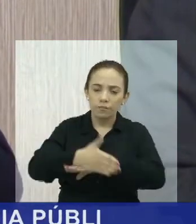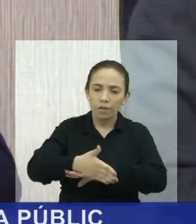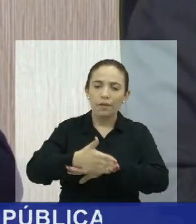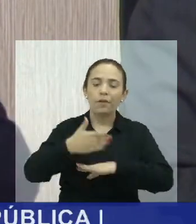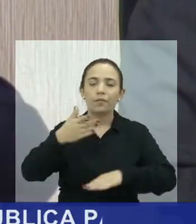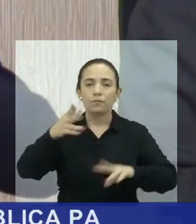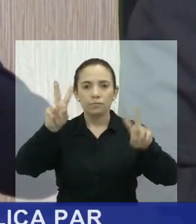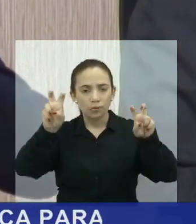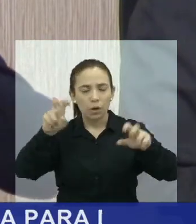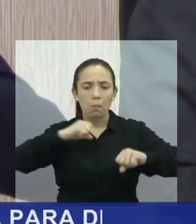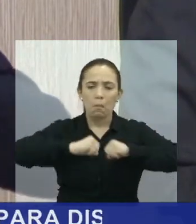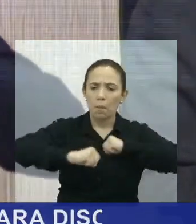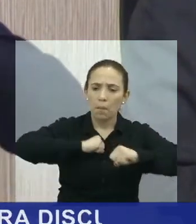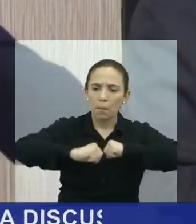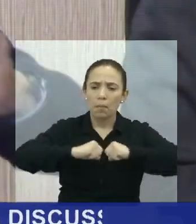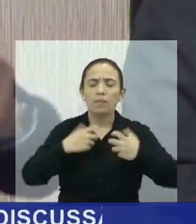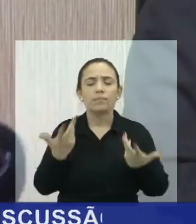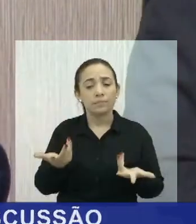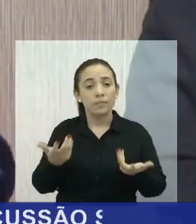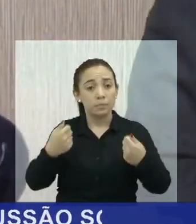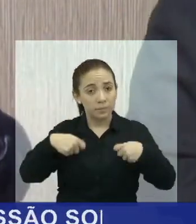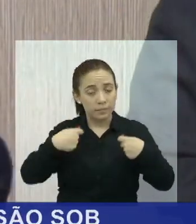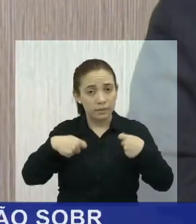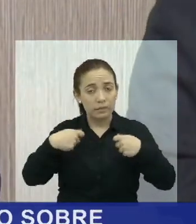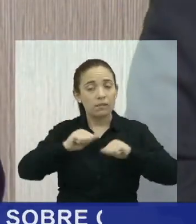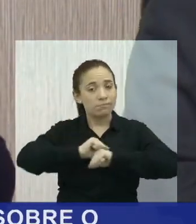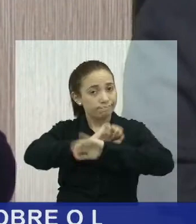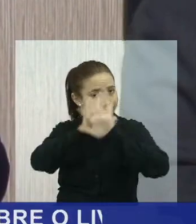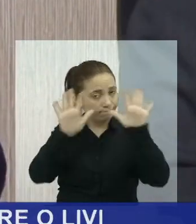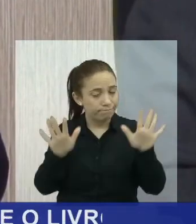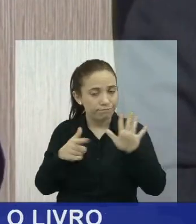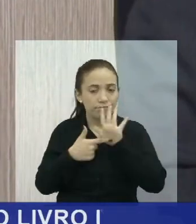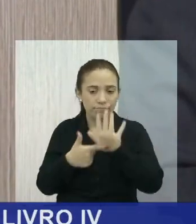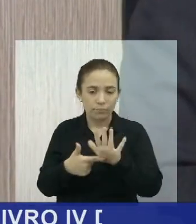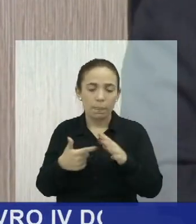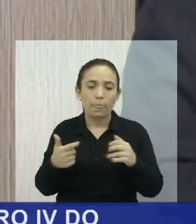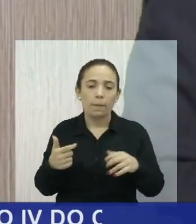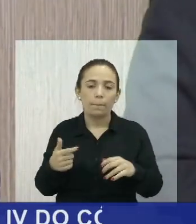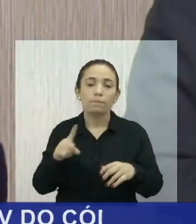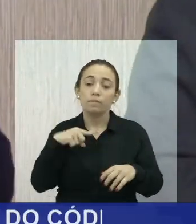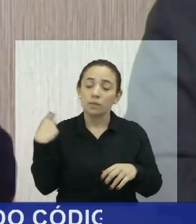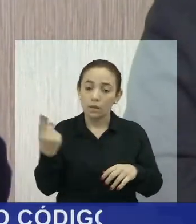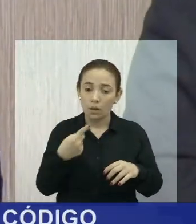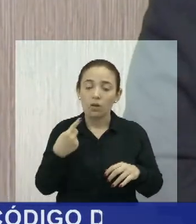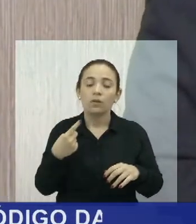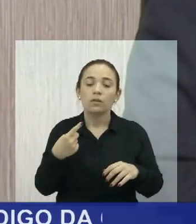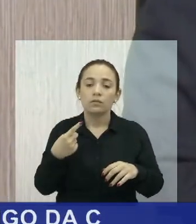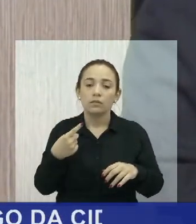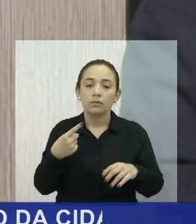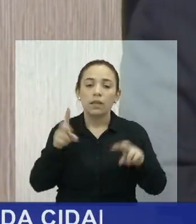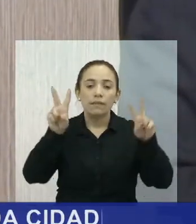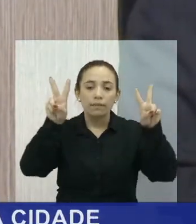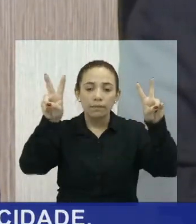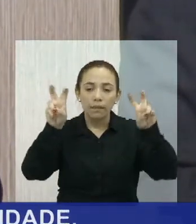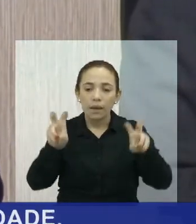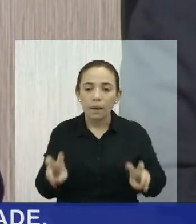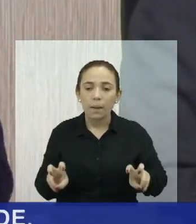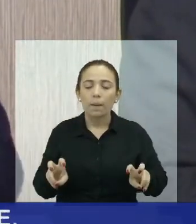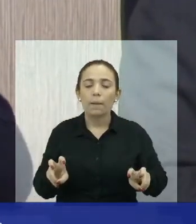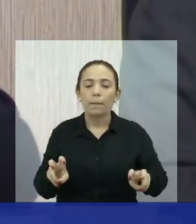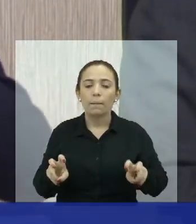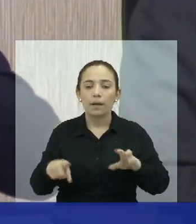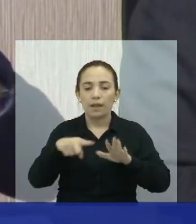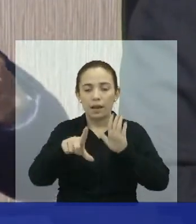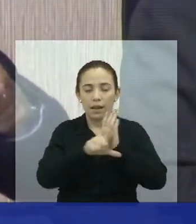dessa questão. Então assim, para ficar claro, tá certo? Nós dividimos a discussão dessa